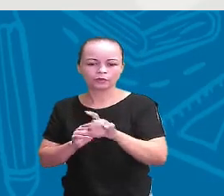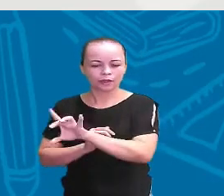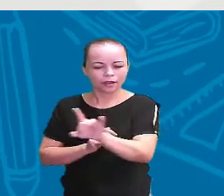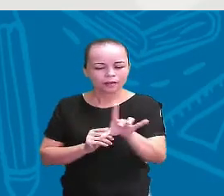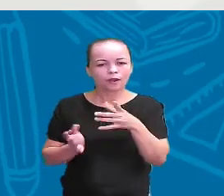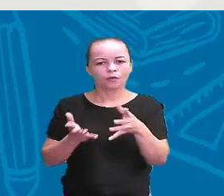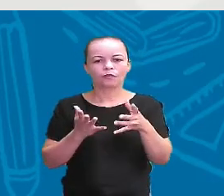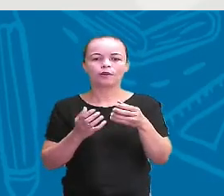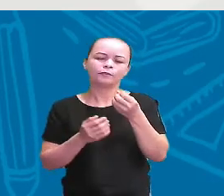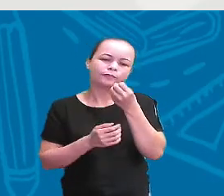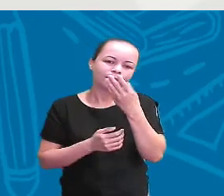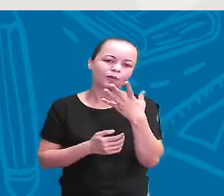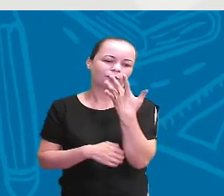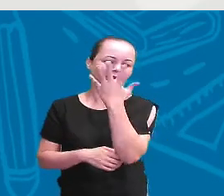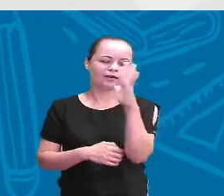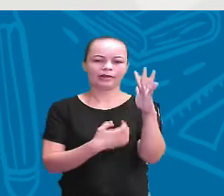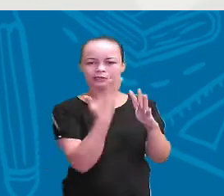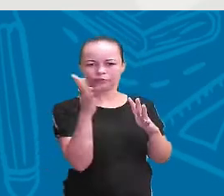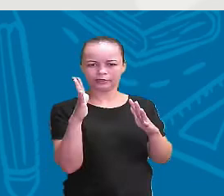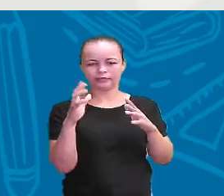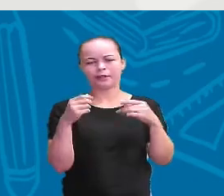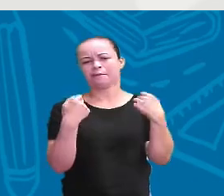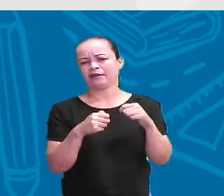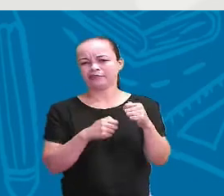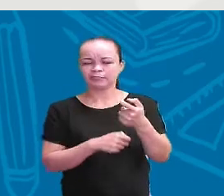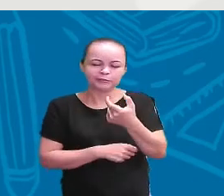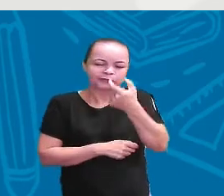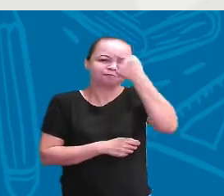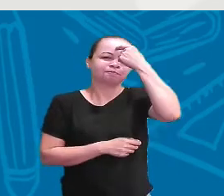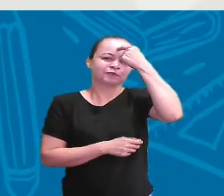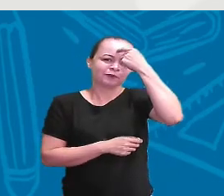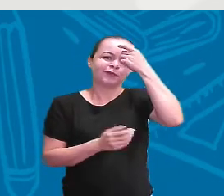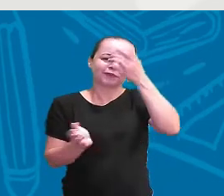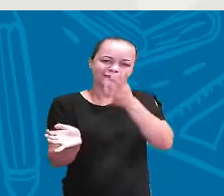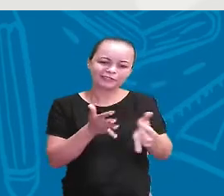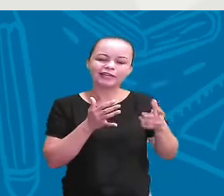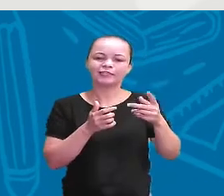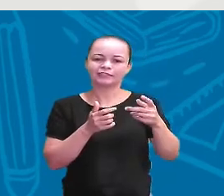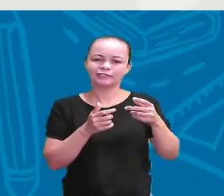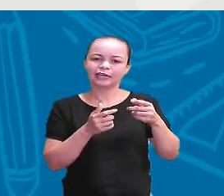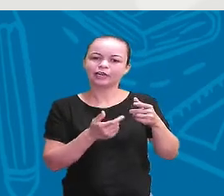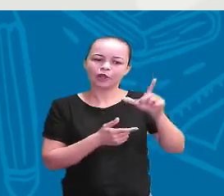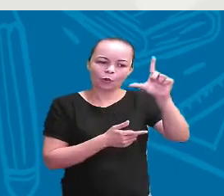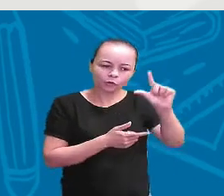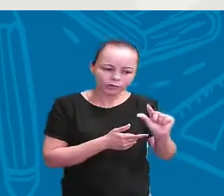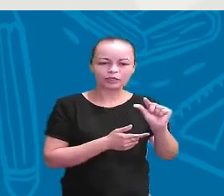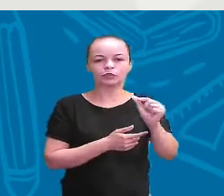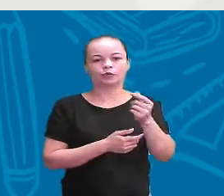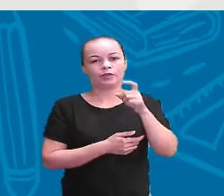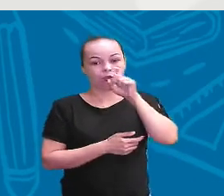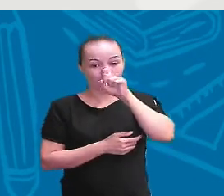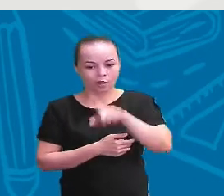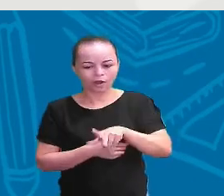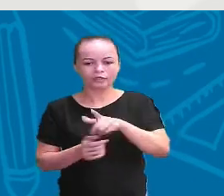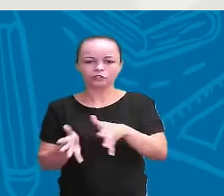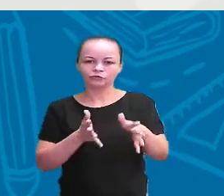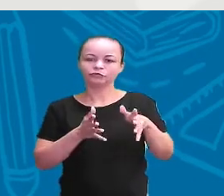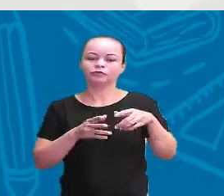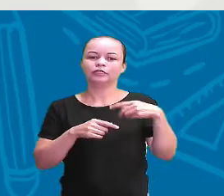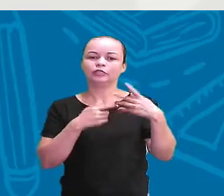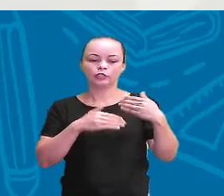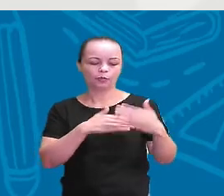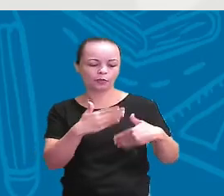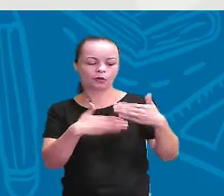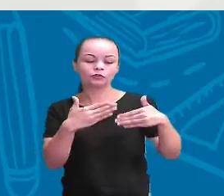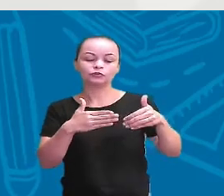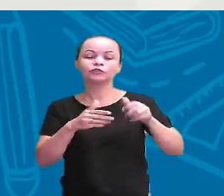Basta a gente, ó, colocar a mãozinha na consciência e começar a produzir menos lixo. E o que produz, a gente começar o quê?